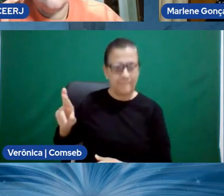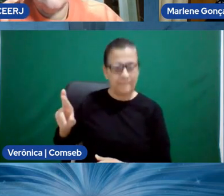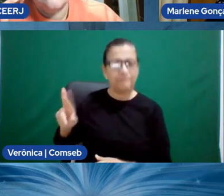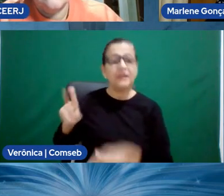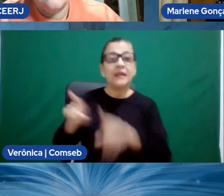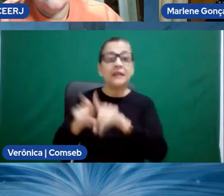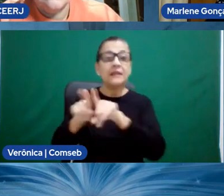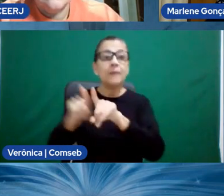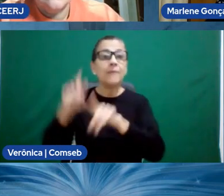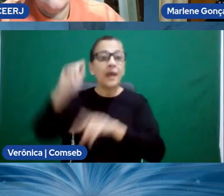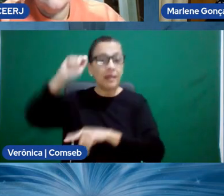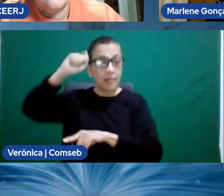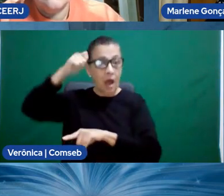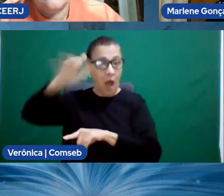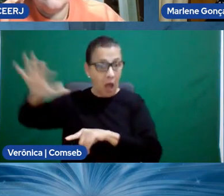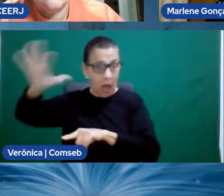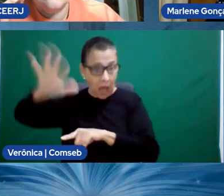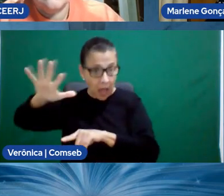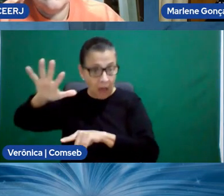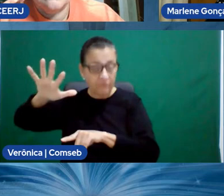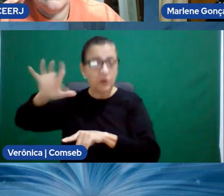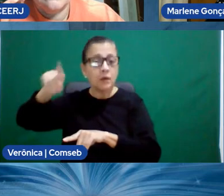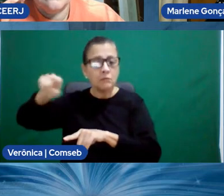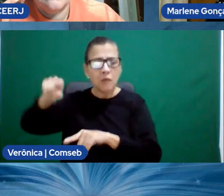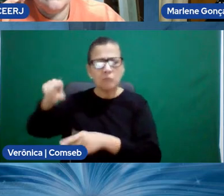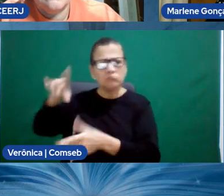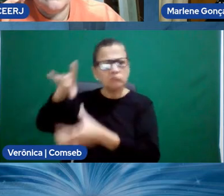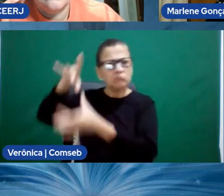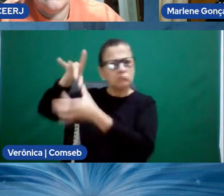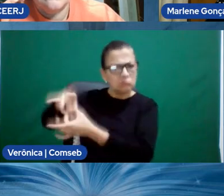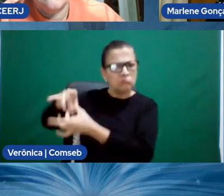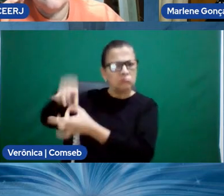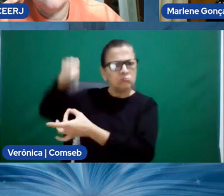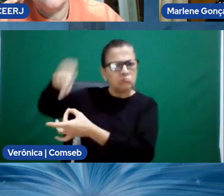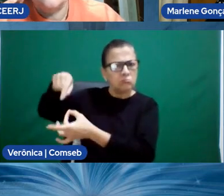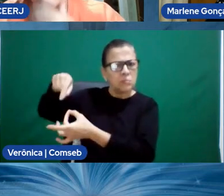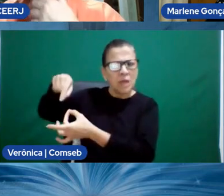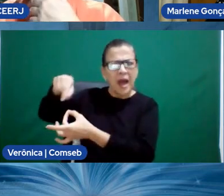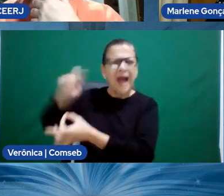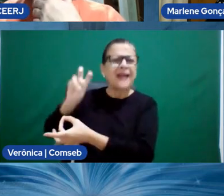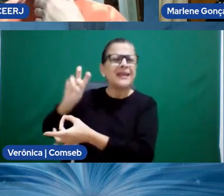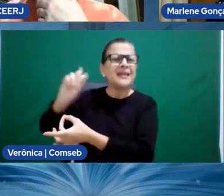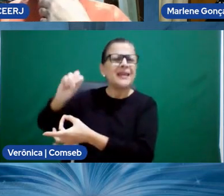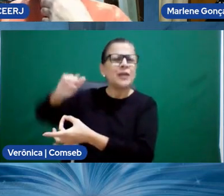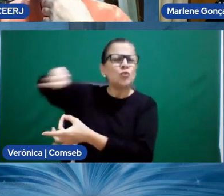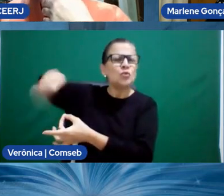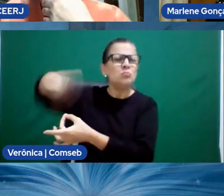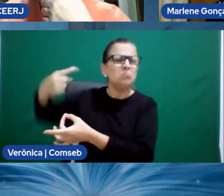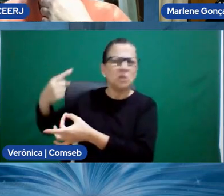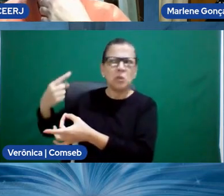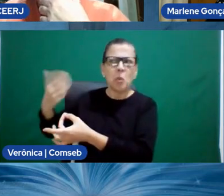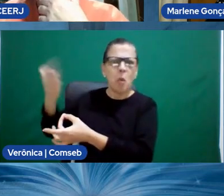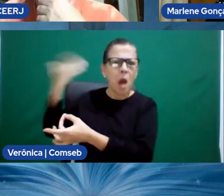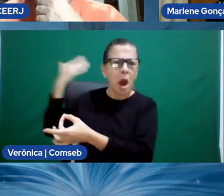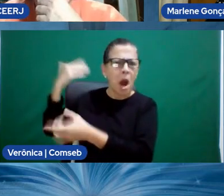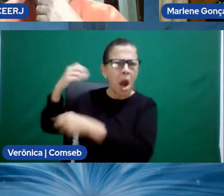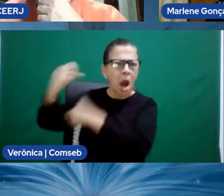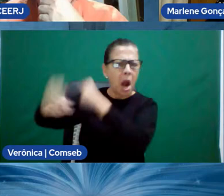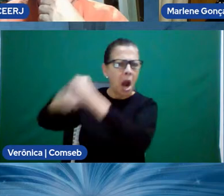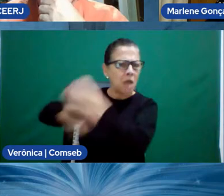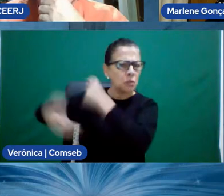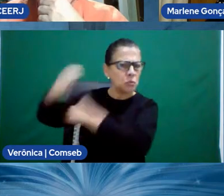quando se fixou nessa forma primitiva há 500 mil anos ou há 200 mil anos atrás, como